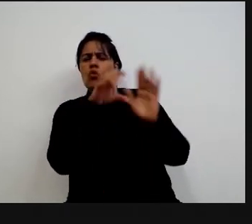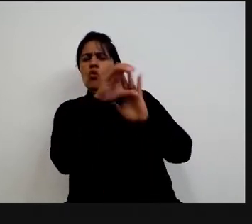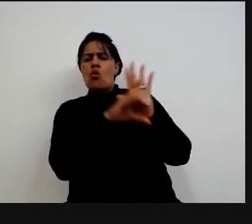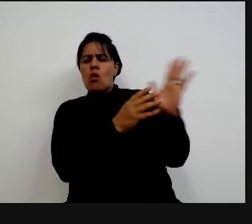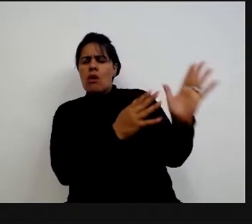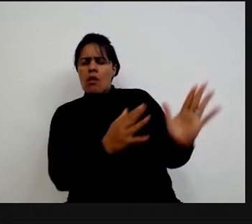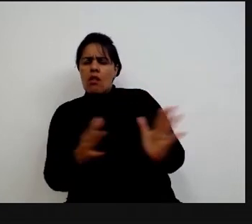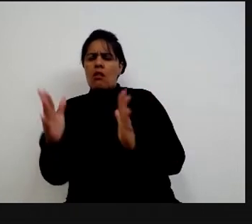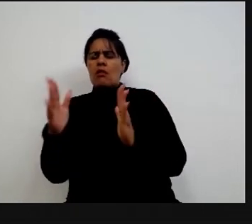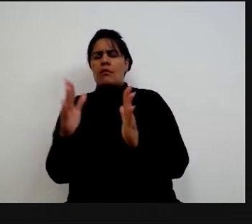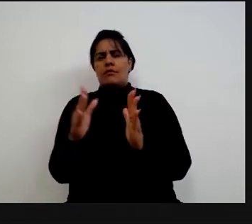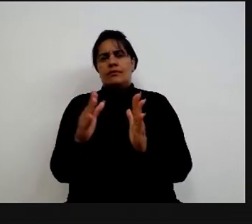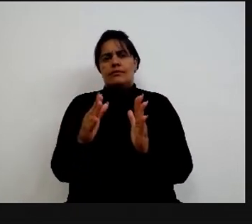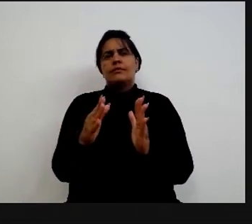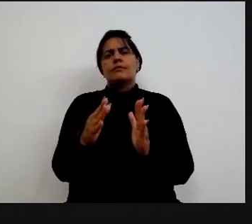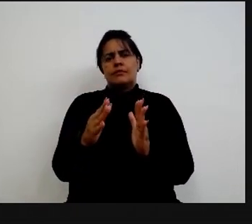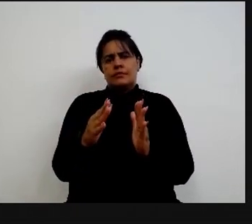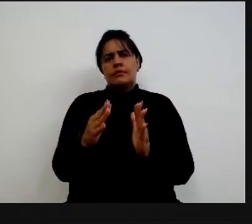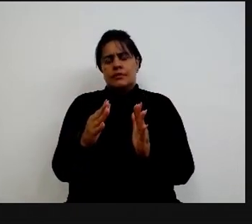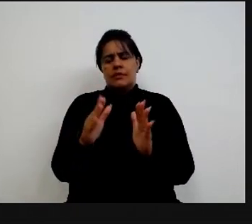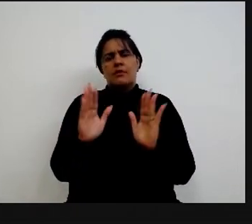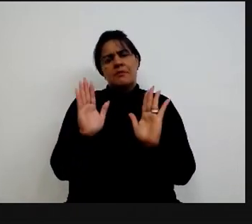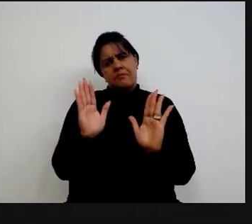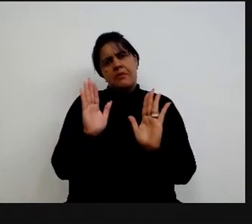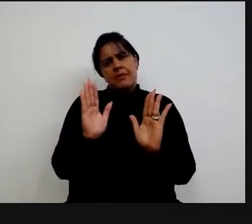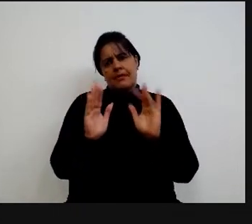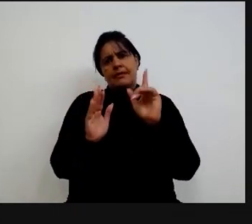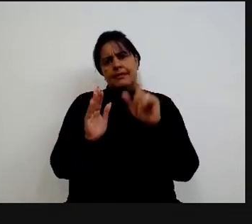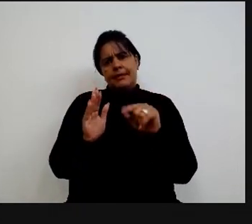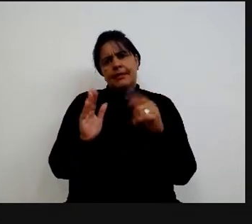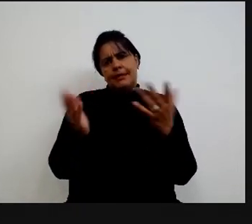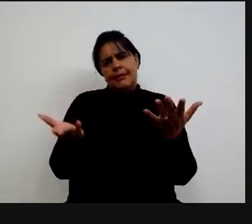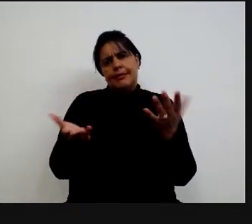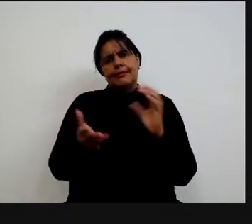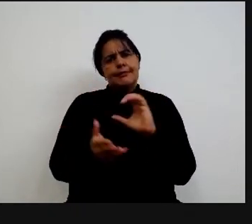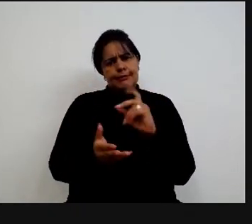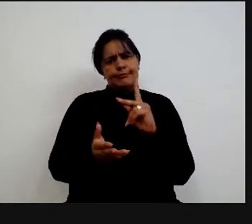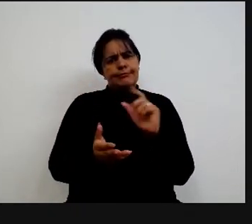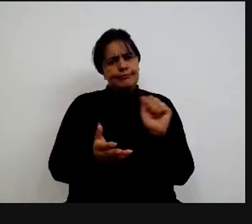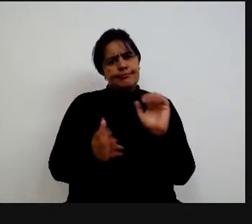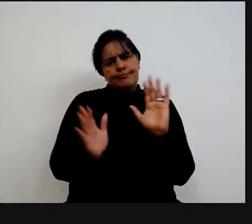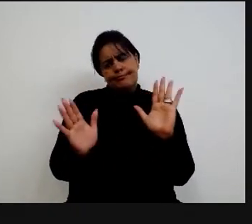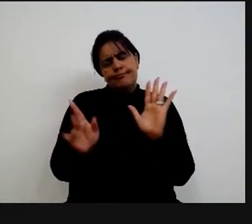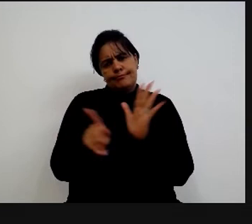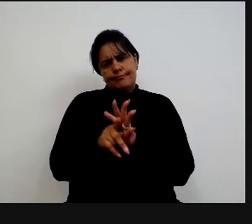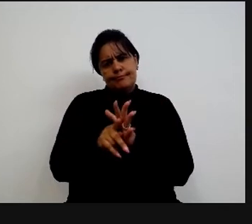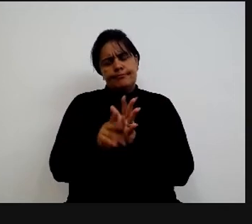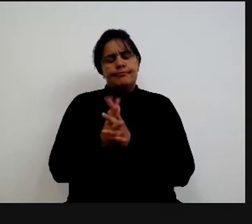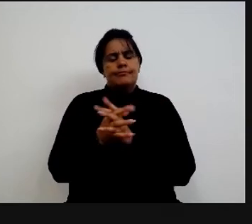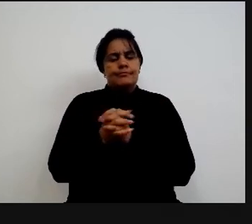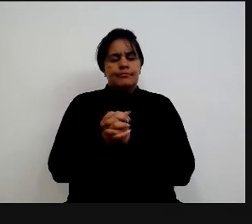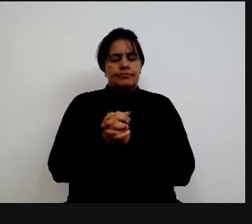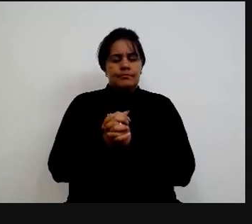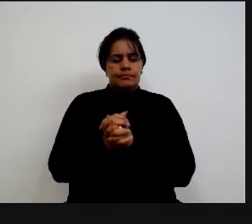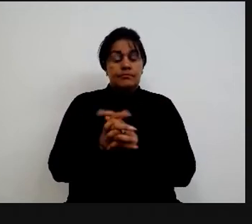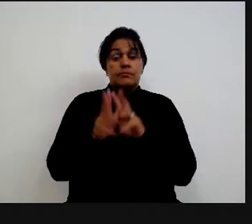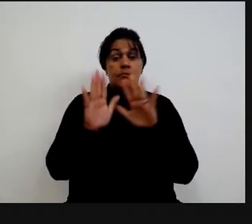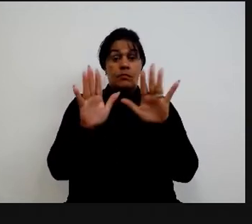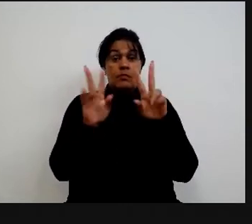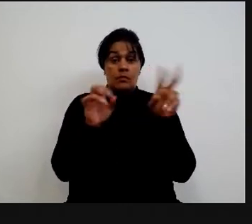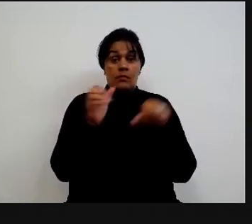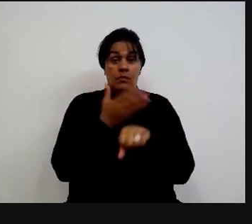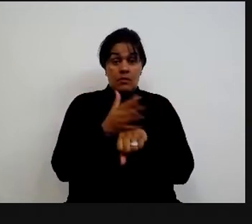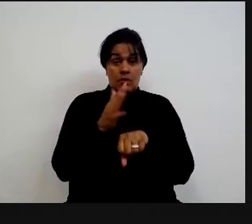conteúdo, então, mas realmente isso é tratamento realmente da CPA. Com relação ao